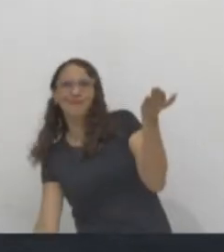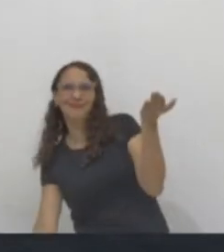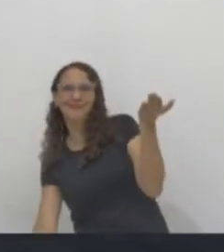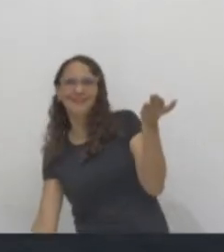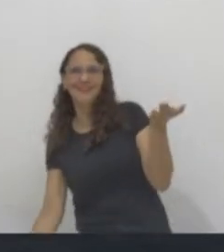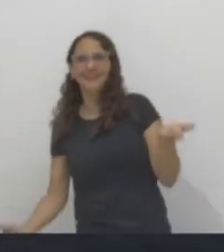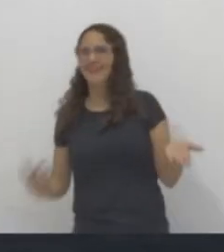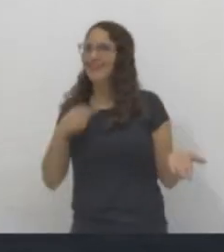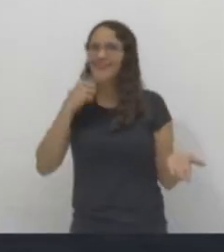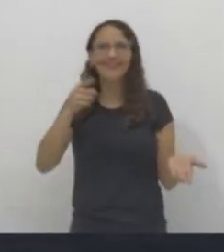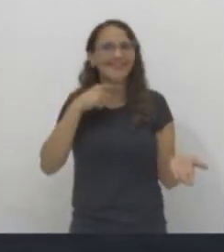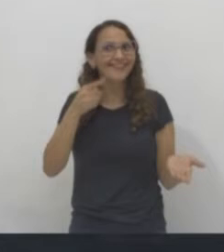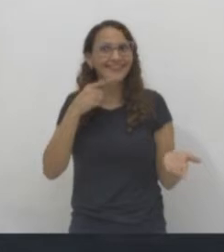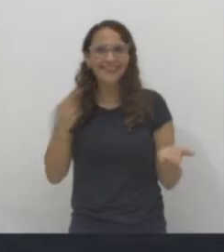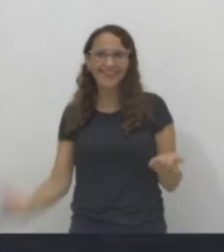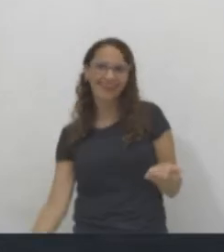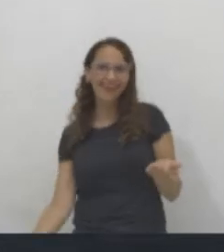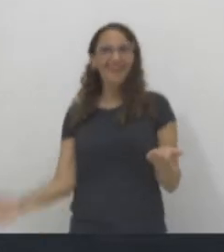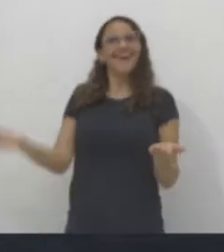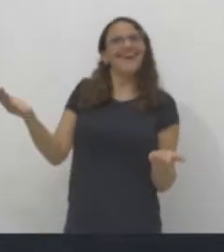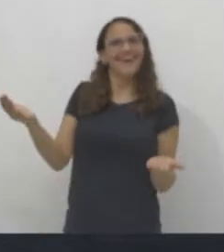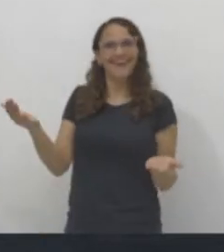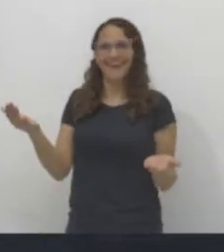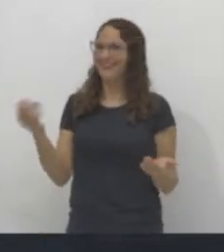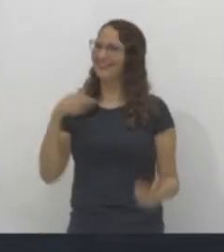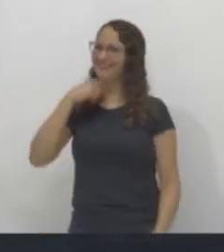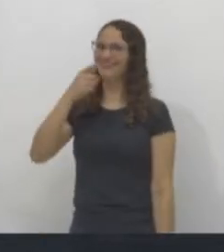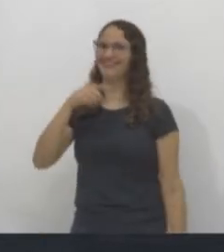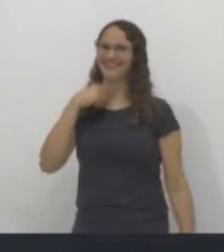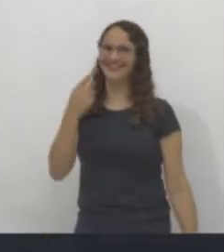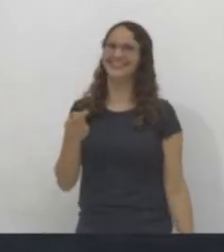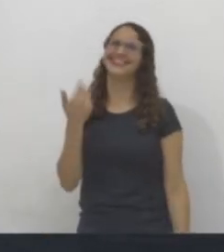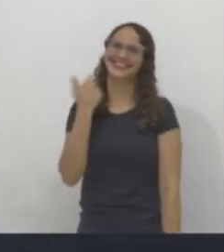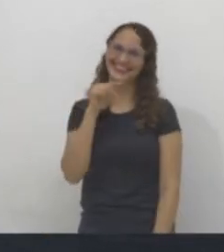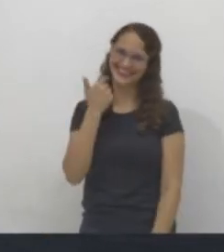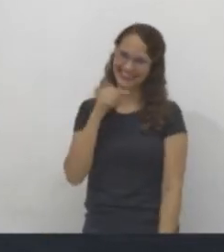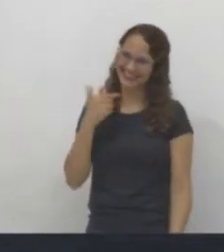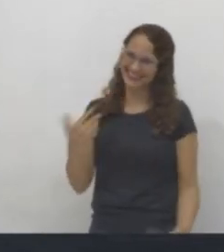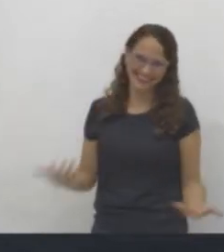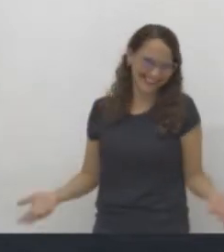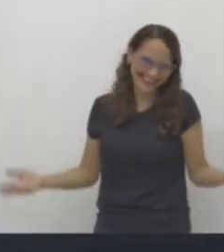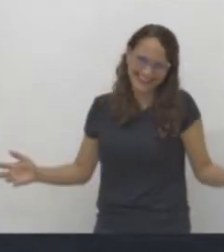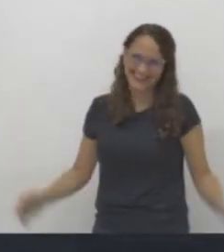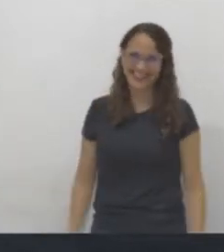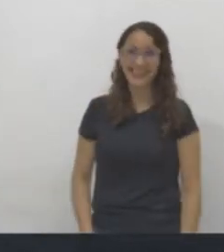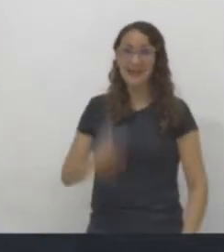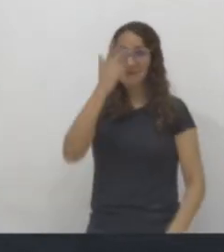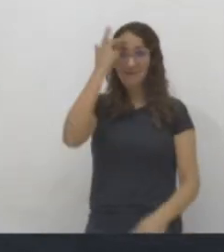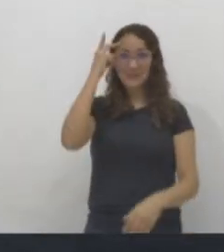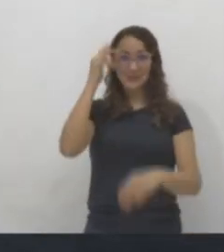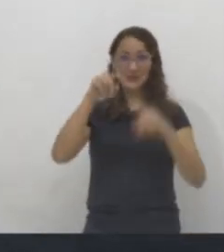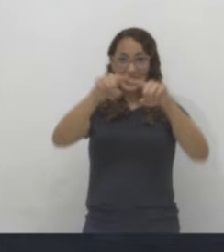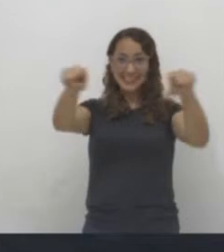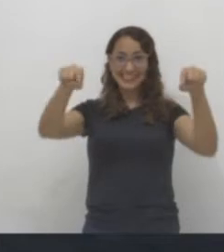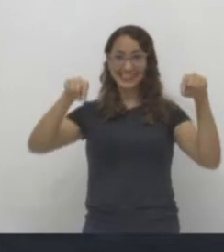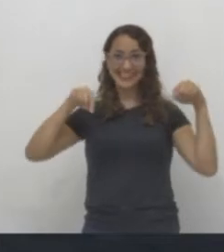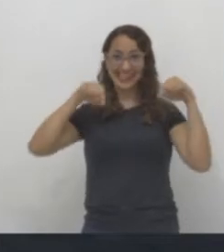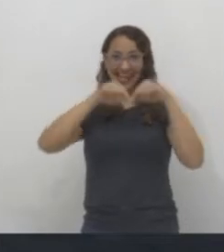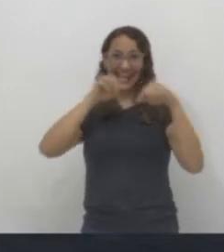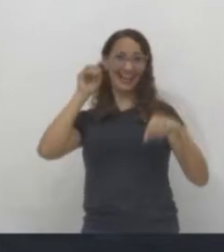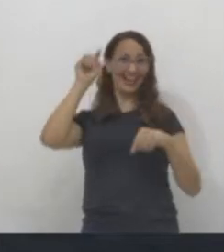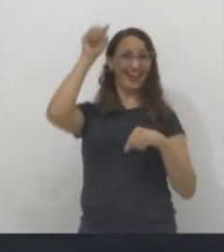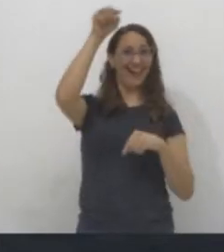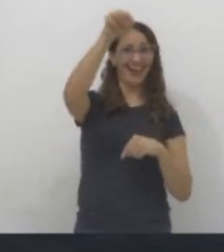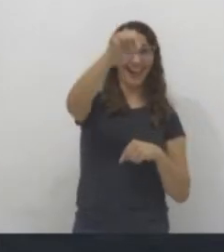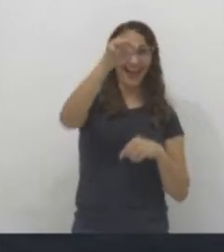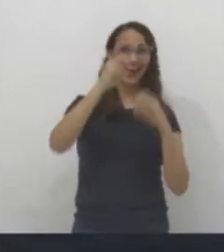aí os sinais de pontuação. Quando eu falo assim, diz alguém lá no fundo: elefantes, tá? Eu coloco aí as